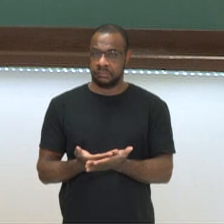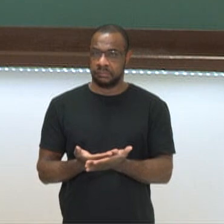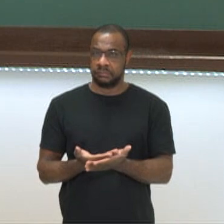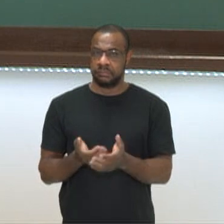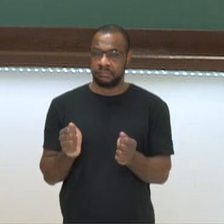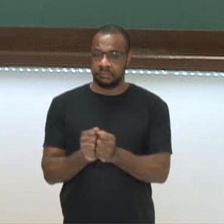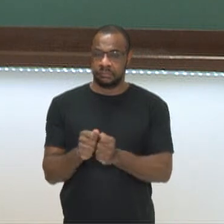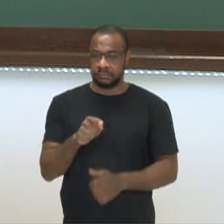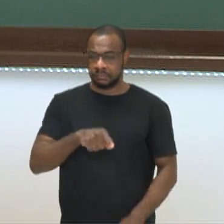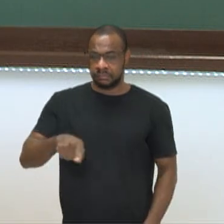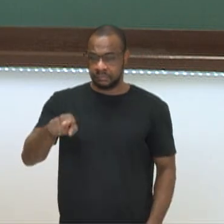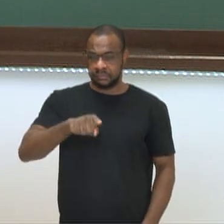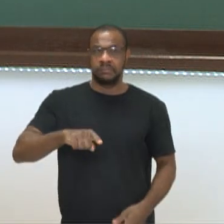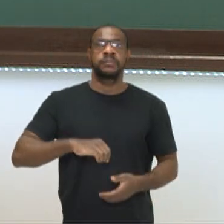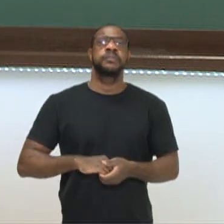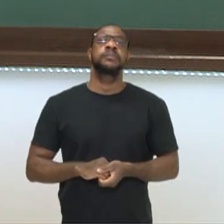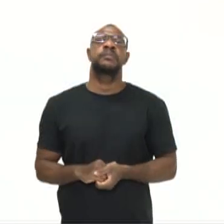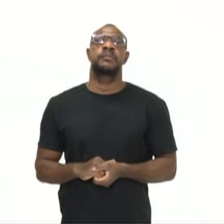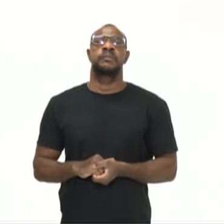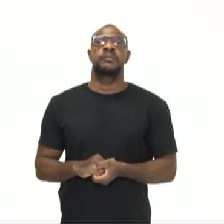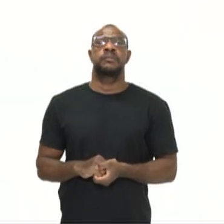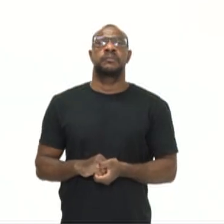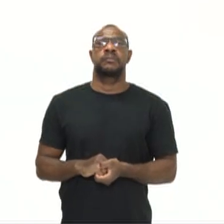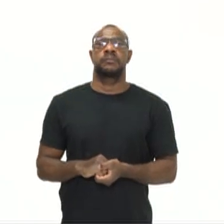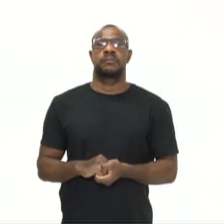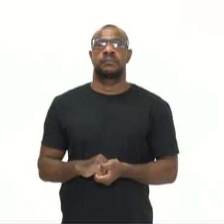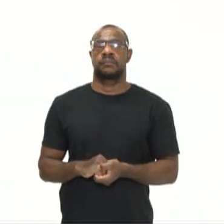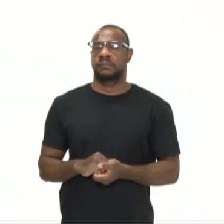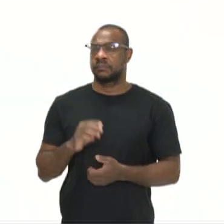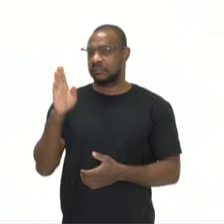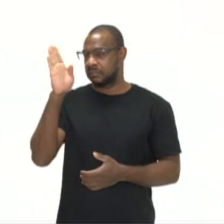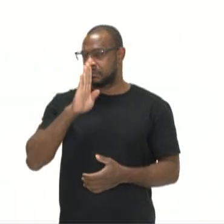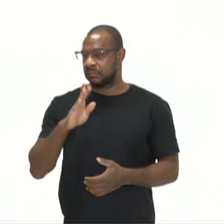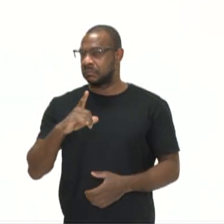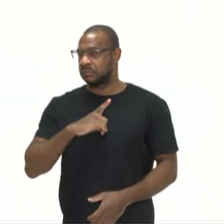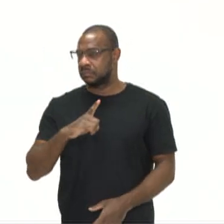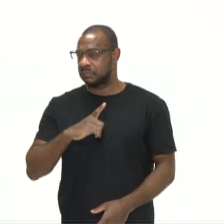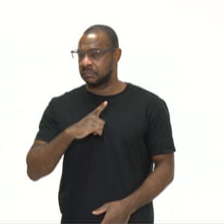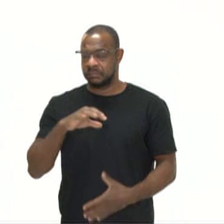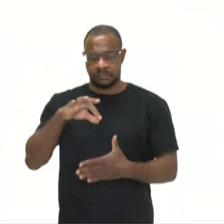com vocês. Bom, no Brasil nós tivemos uma